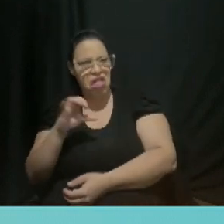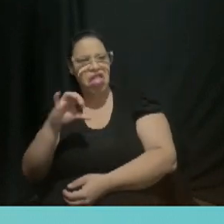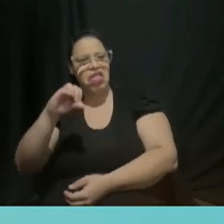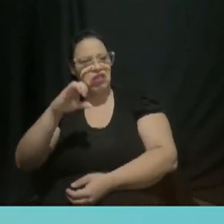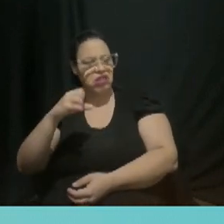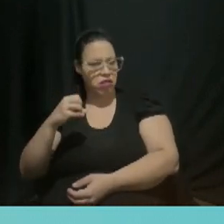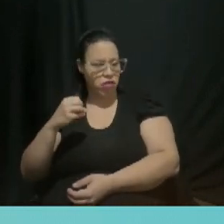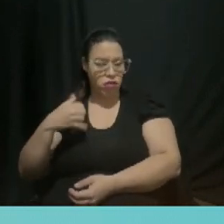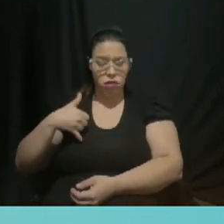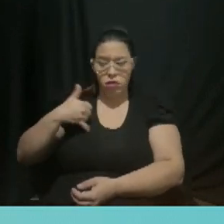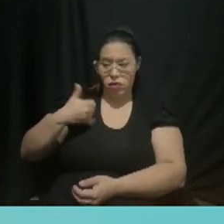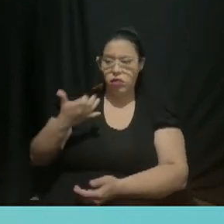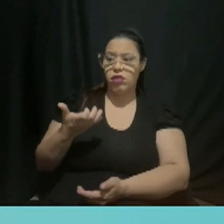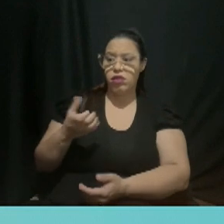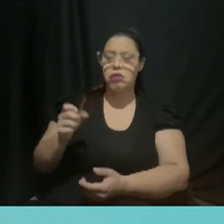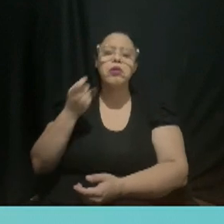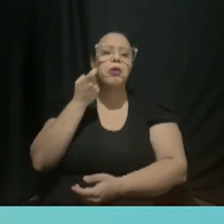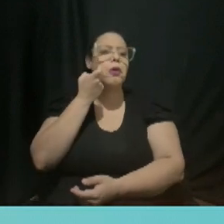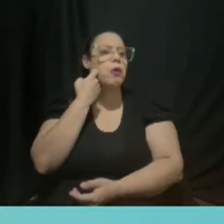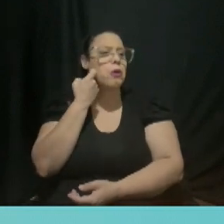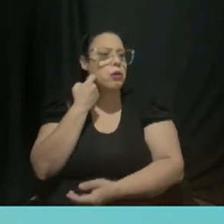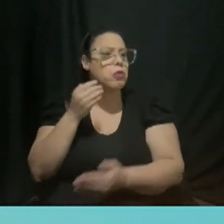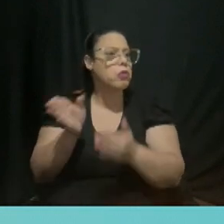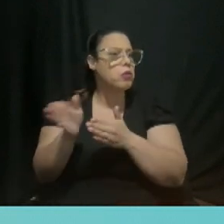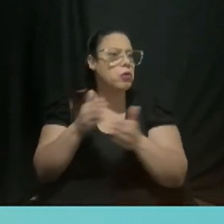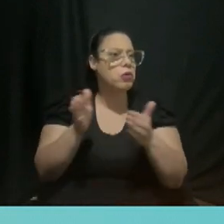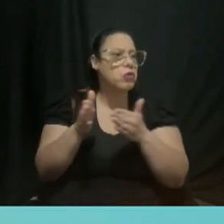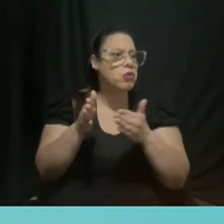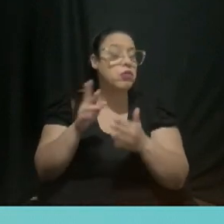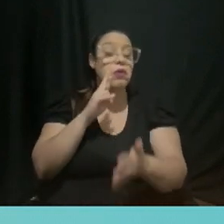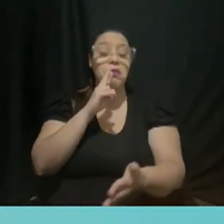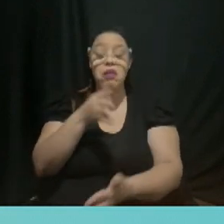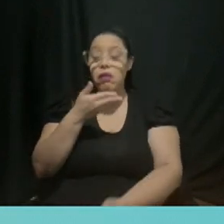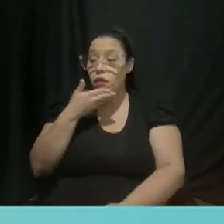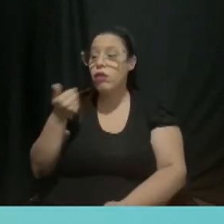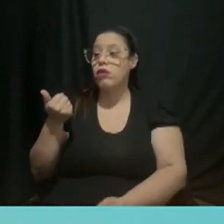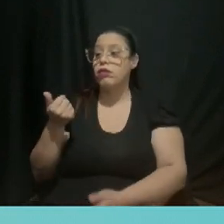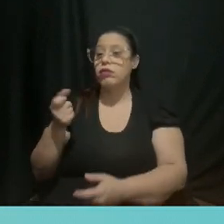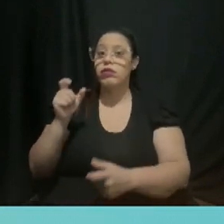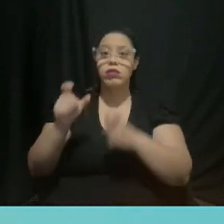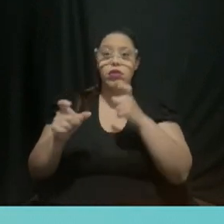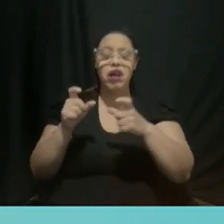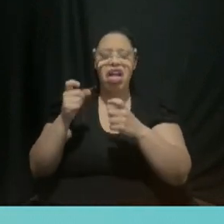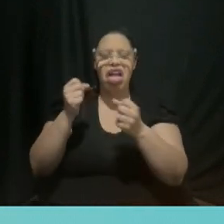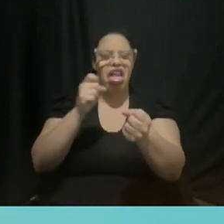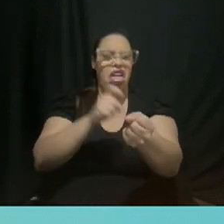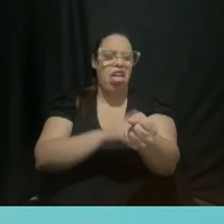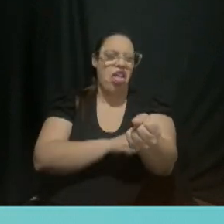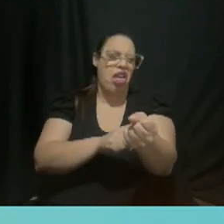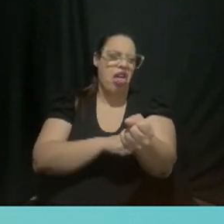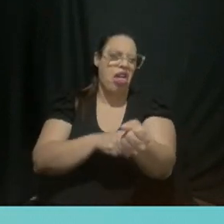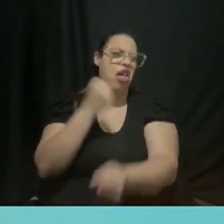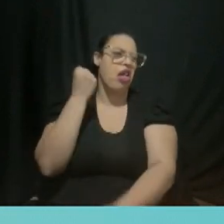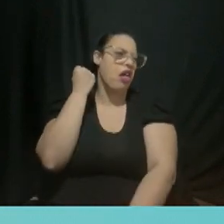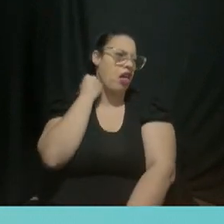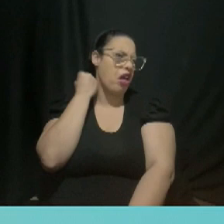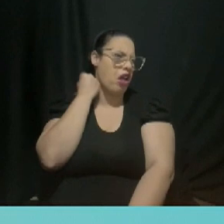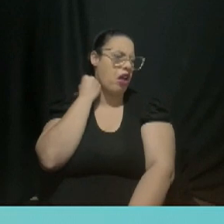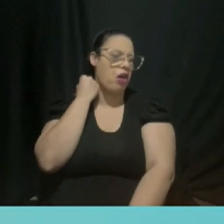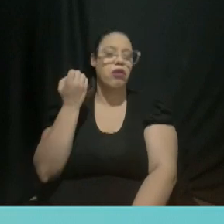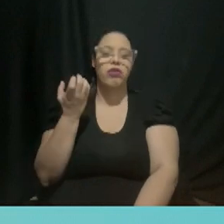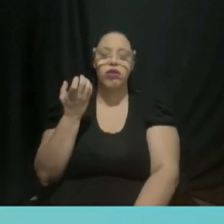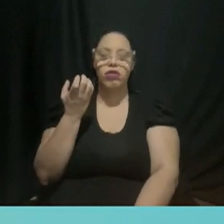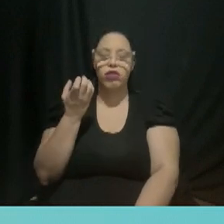esses peixes passam a responder muito melhor a situações de estresse e o sistema imunológico se torna mais resistente do que